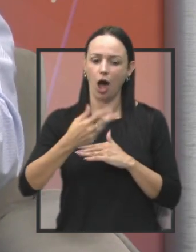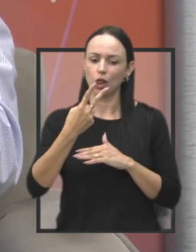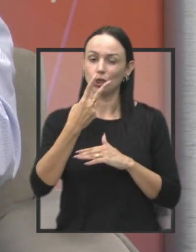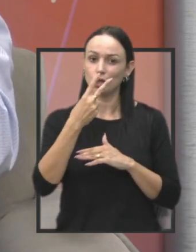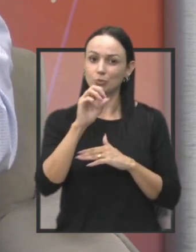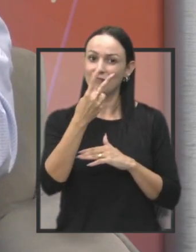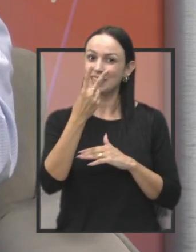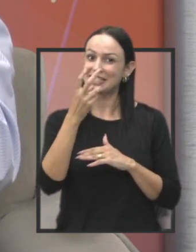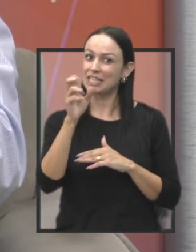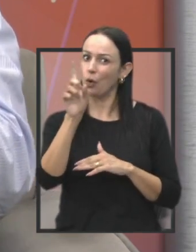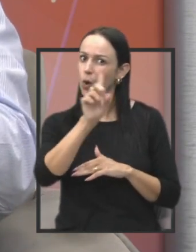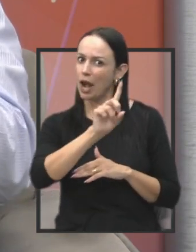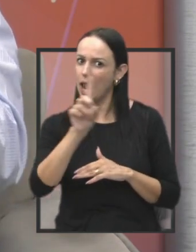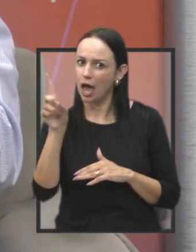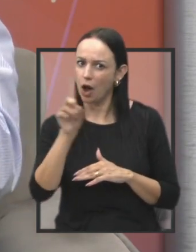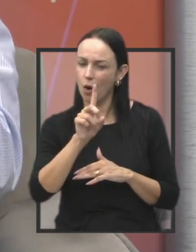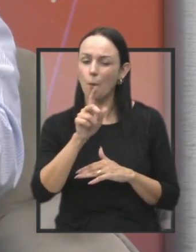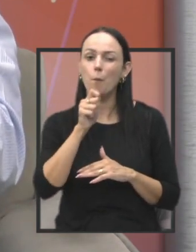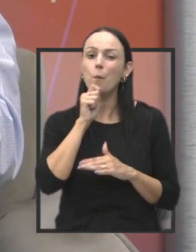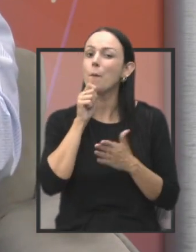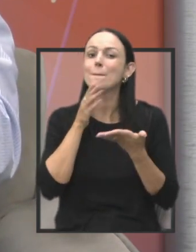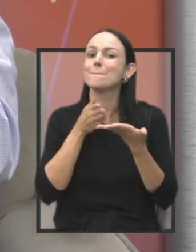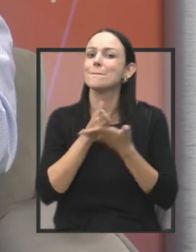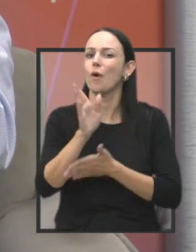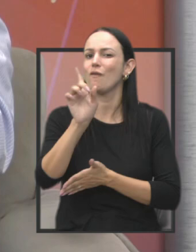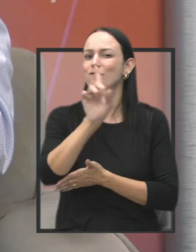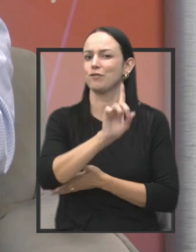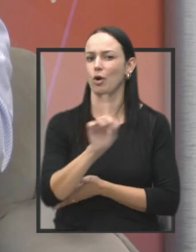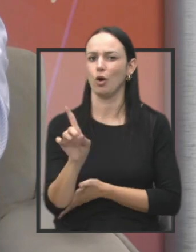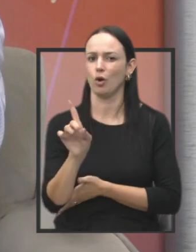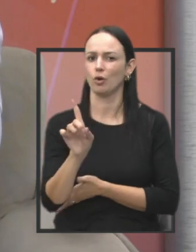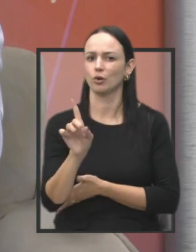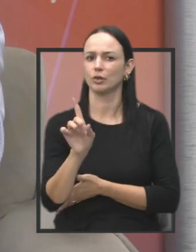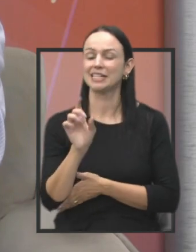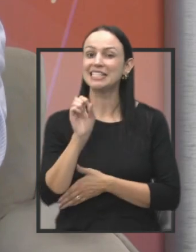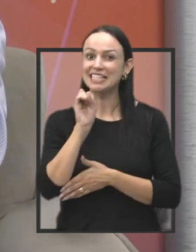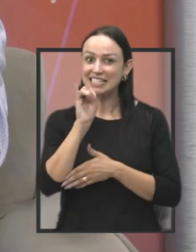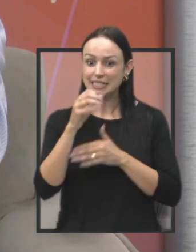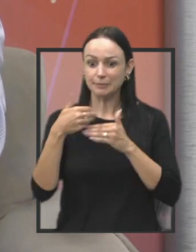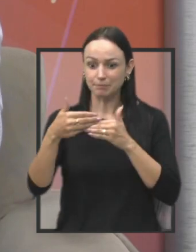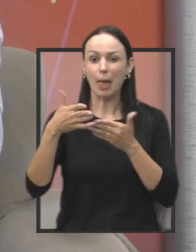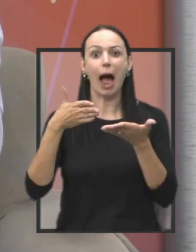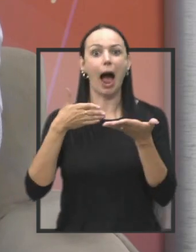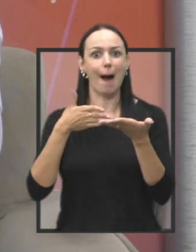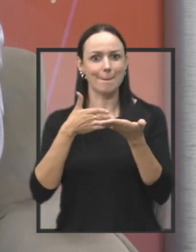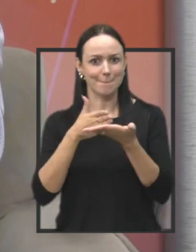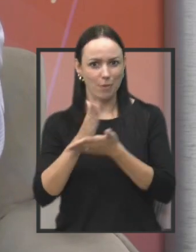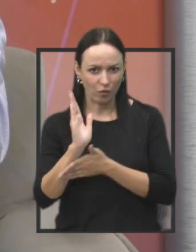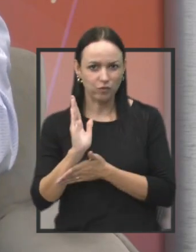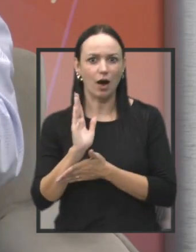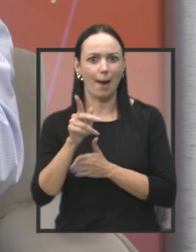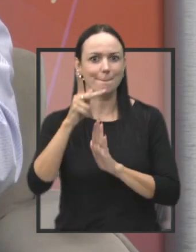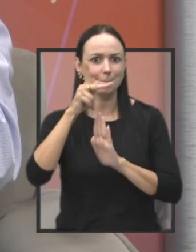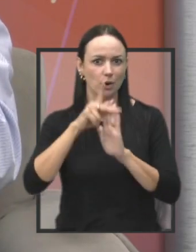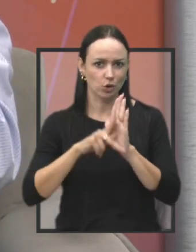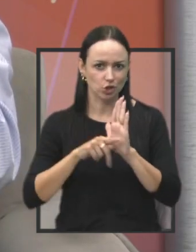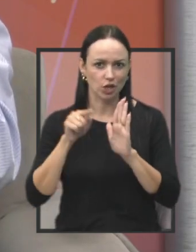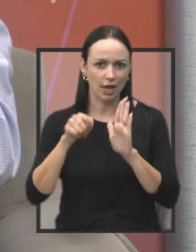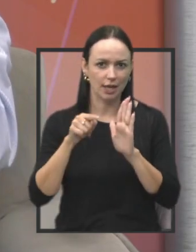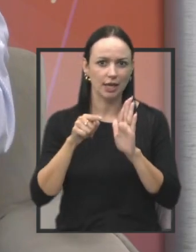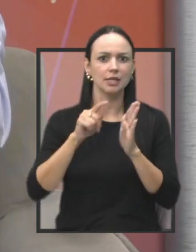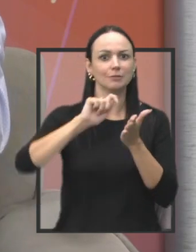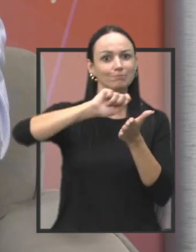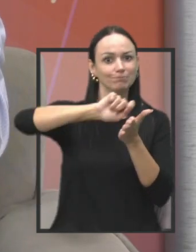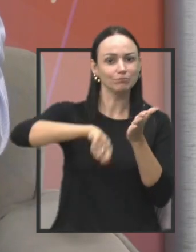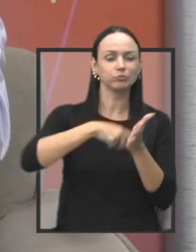2025. Mesmo porque isso aí tem que ser aprovado para, caso passe, seja aprovado e venha a sanção